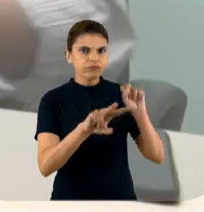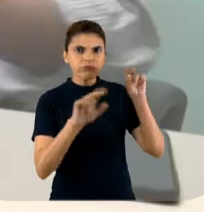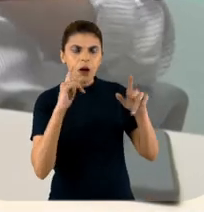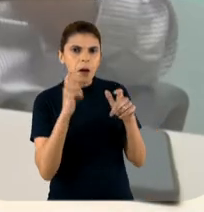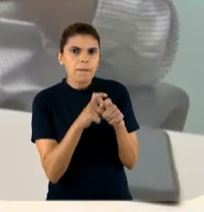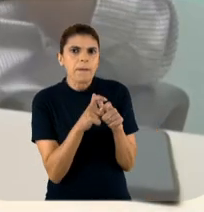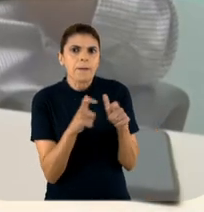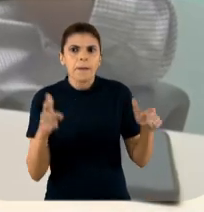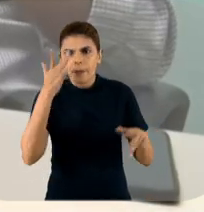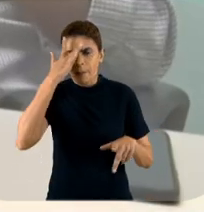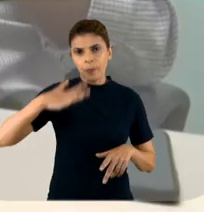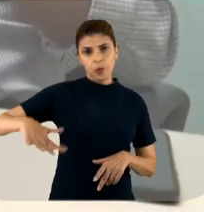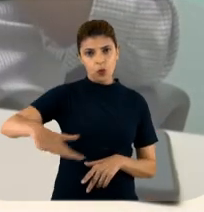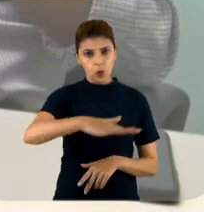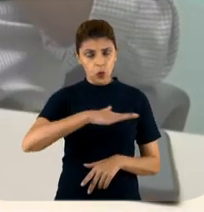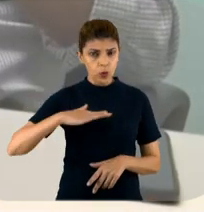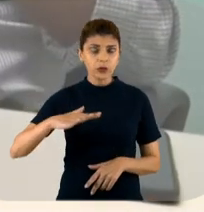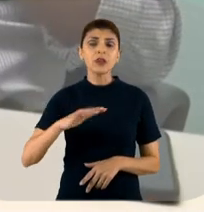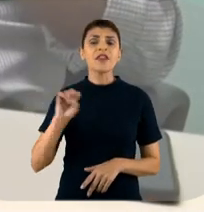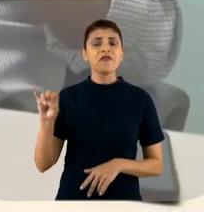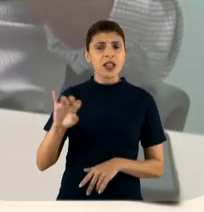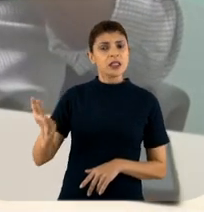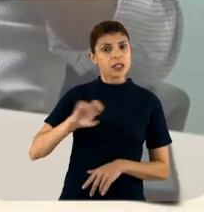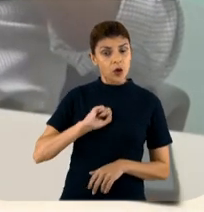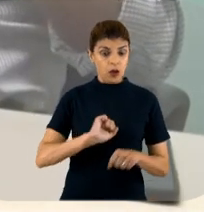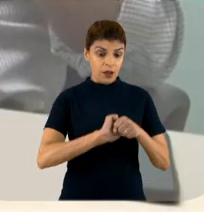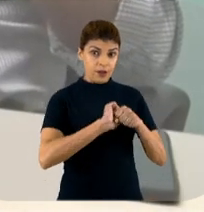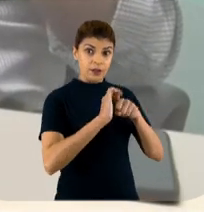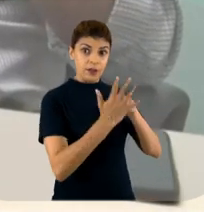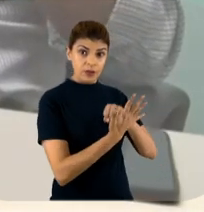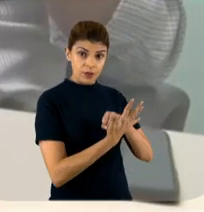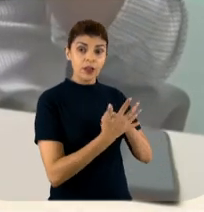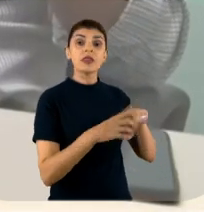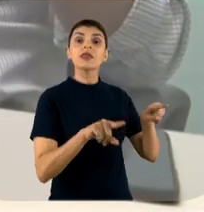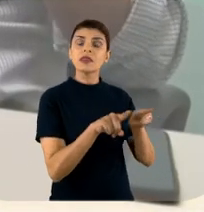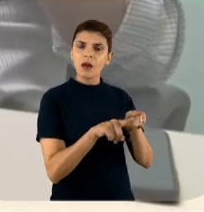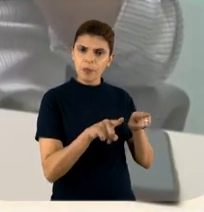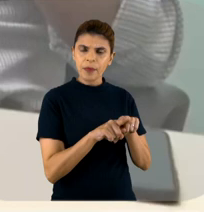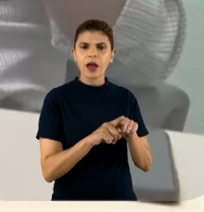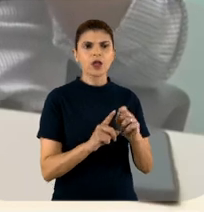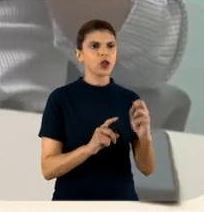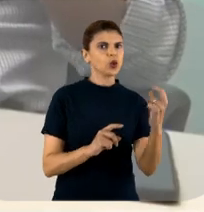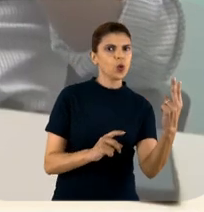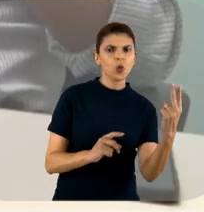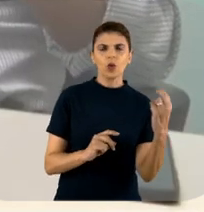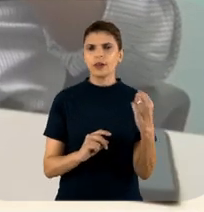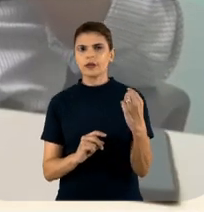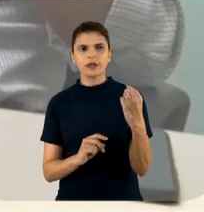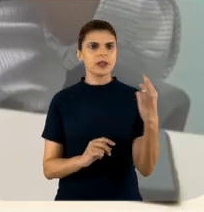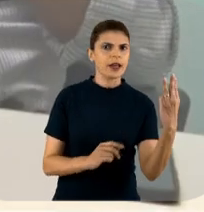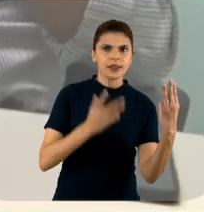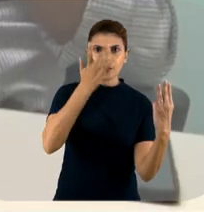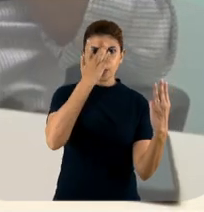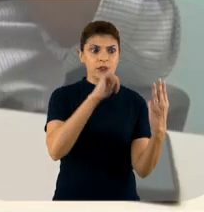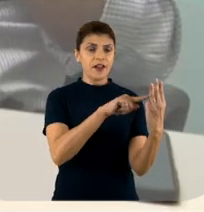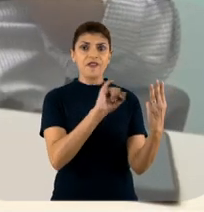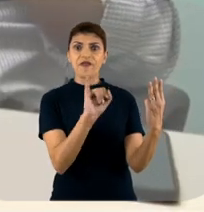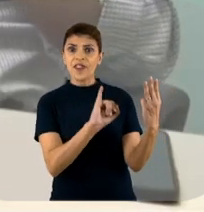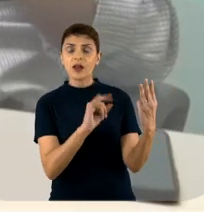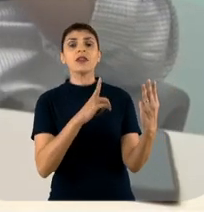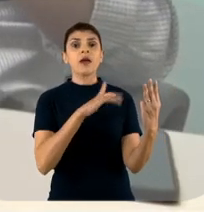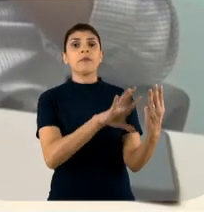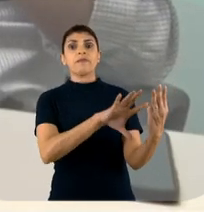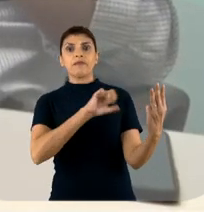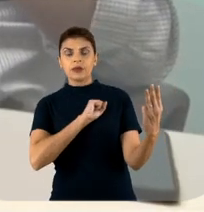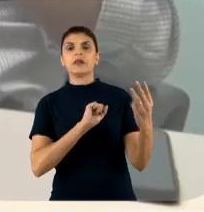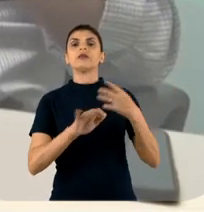se a gente considera que eh o a o coronavírus transmite a cada duas a três pessoas né cada pessoa infectada transmite para